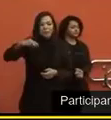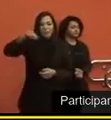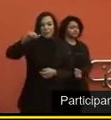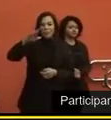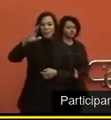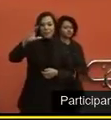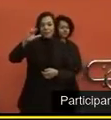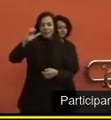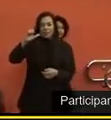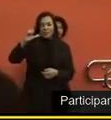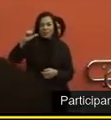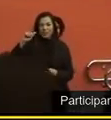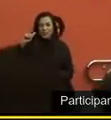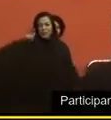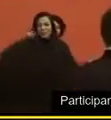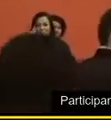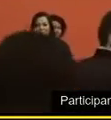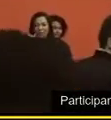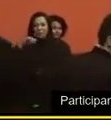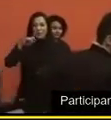Marcelo Fernandes Guimarães.